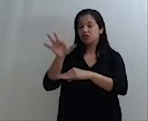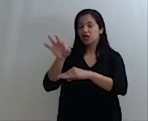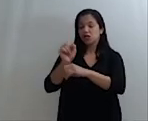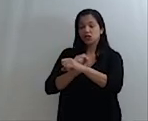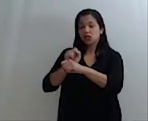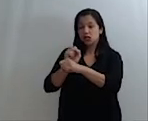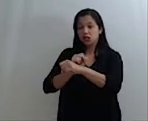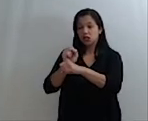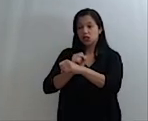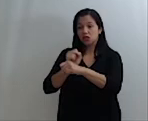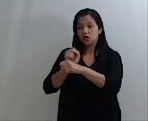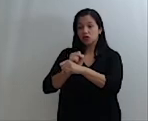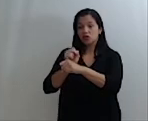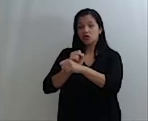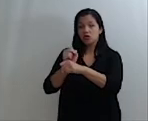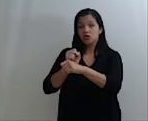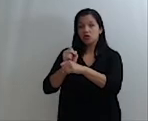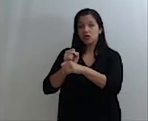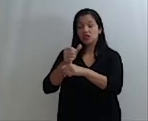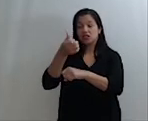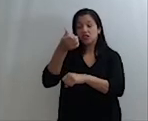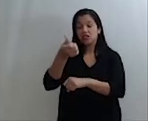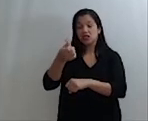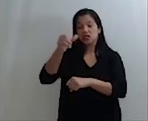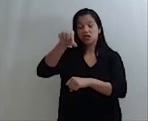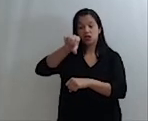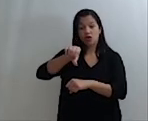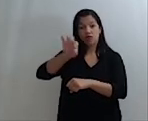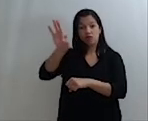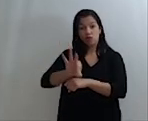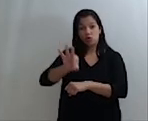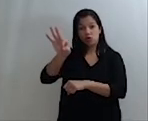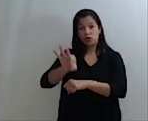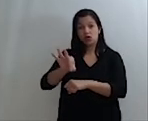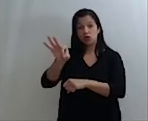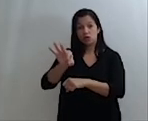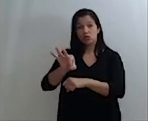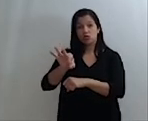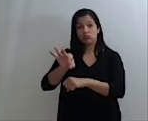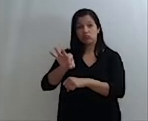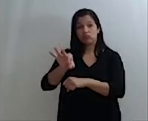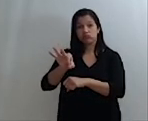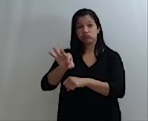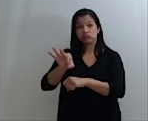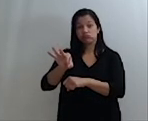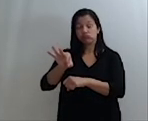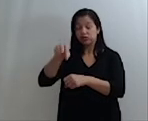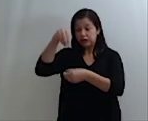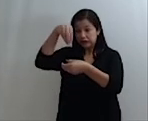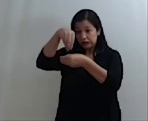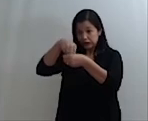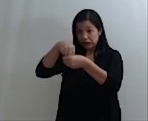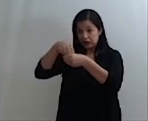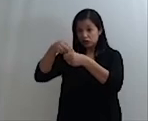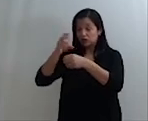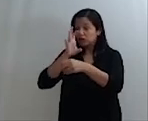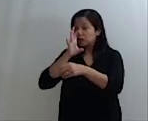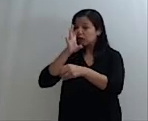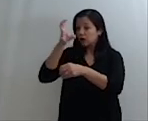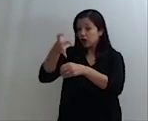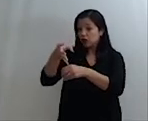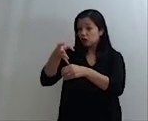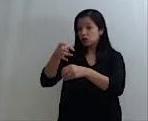injusta 69% desses casos tiveram na raiz daquela condenação equivocada